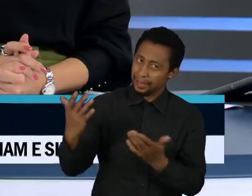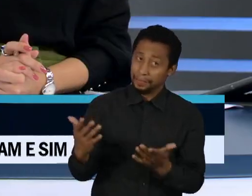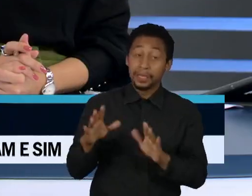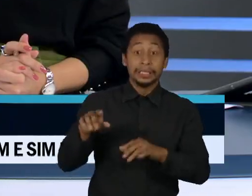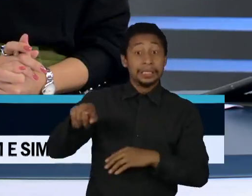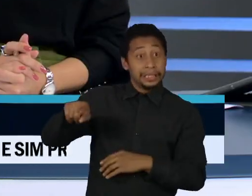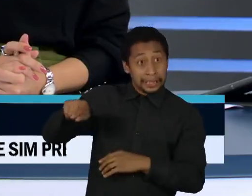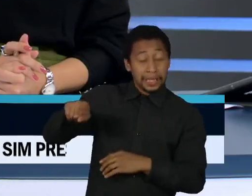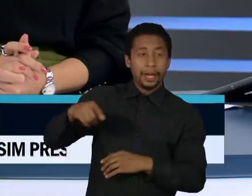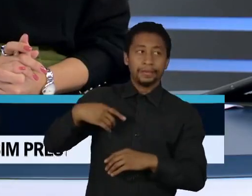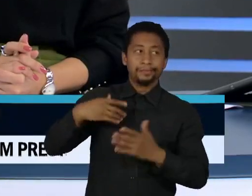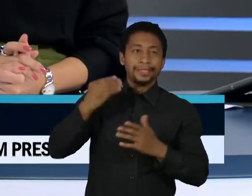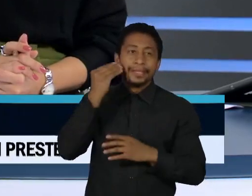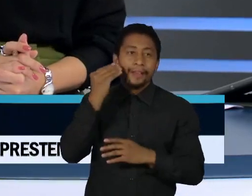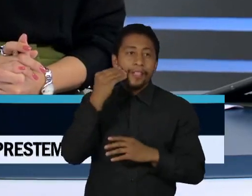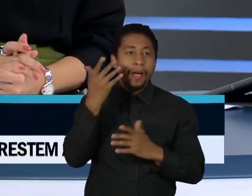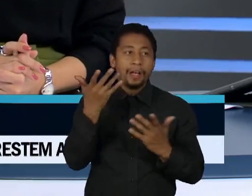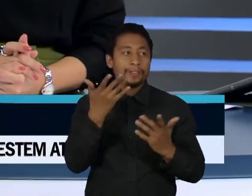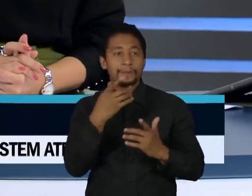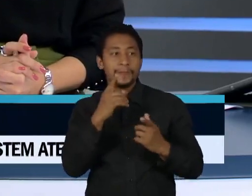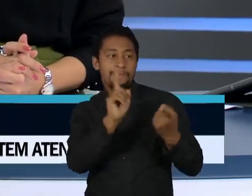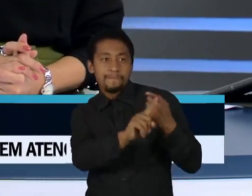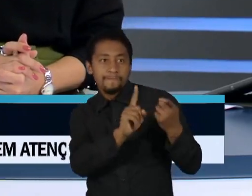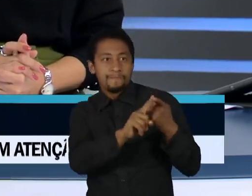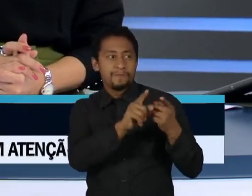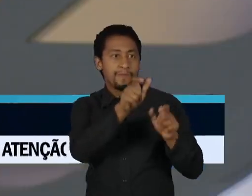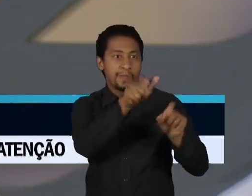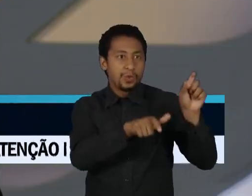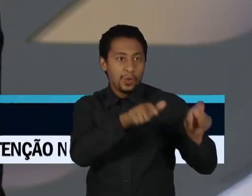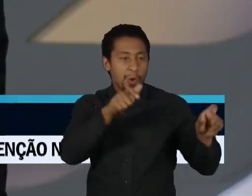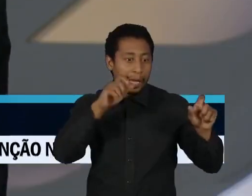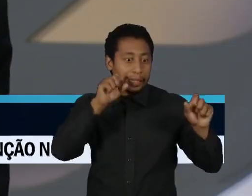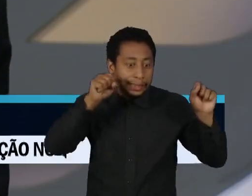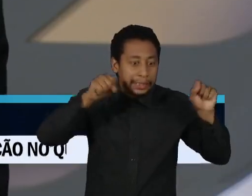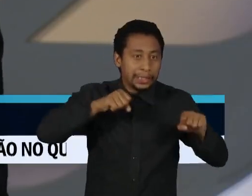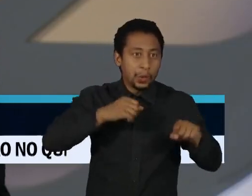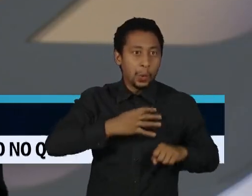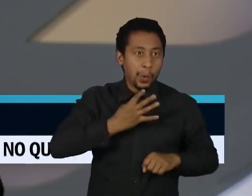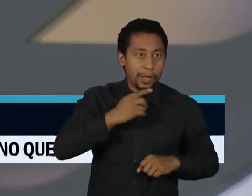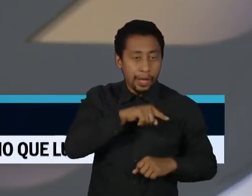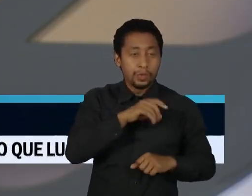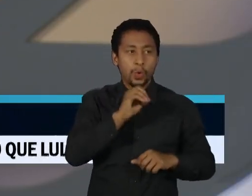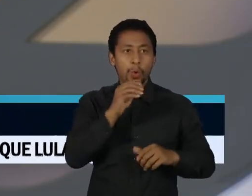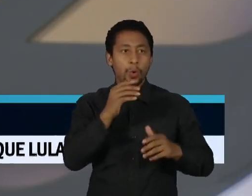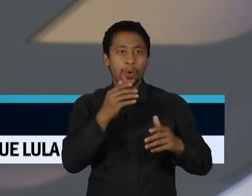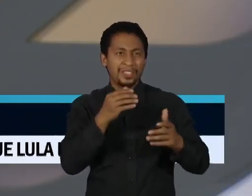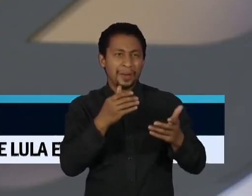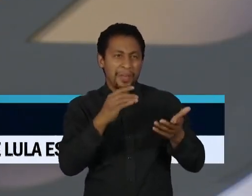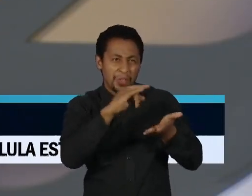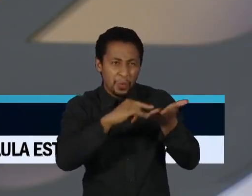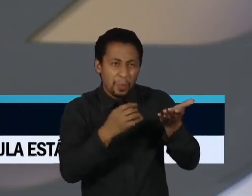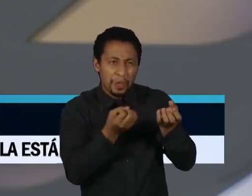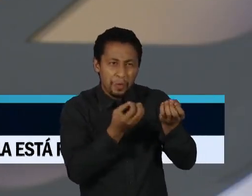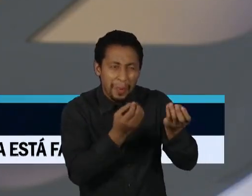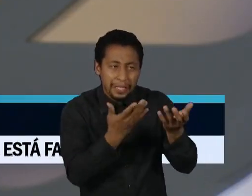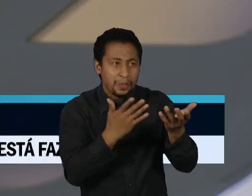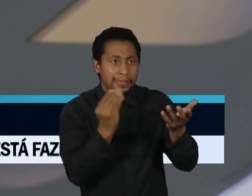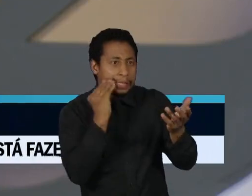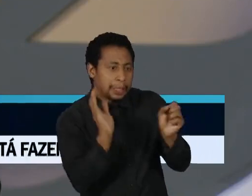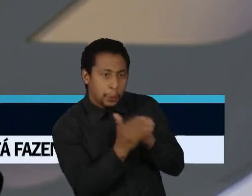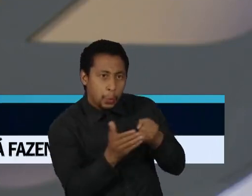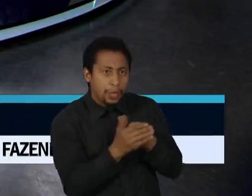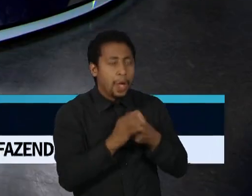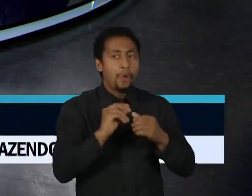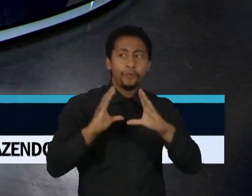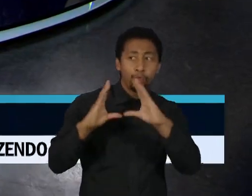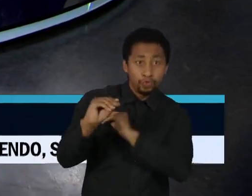ameaçar testemunhas, destruir provas, eventualmente de fuga, talvez seja possível, sim, uma prisão